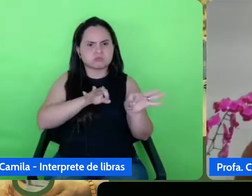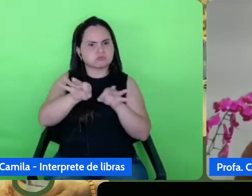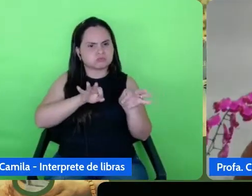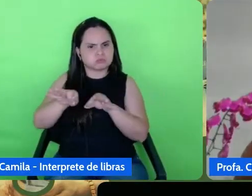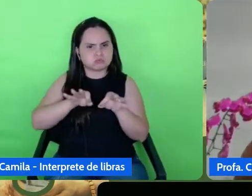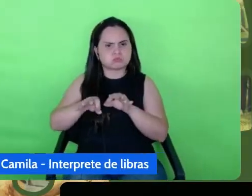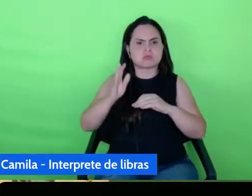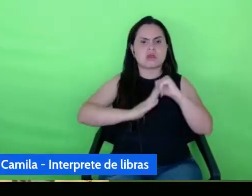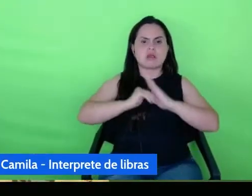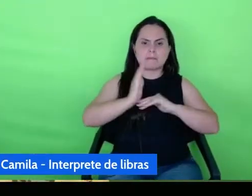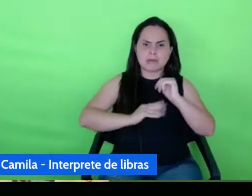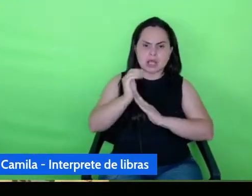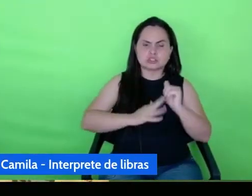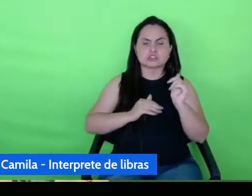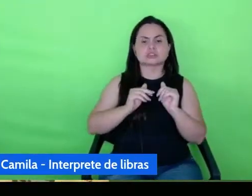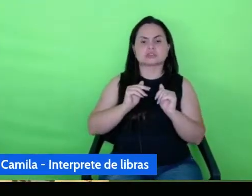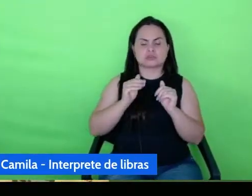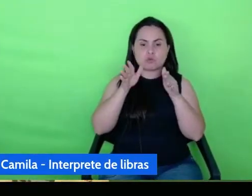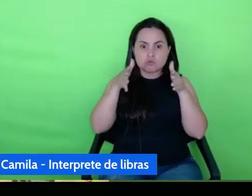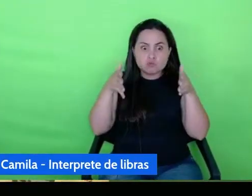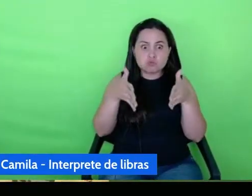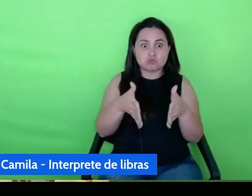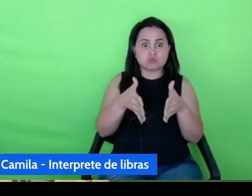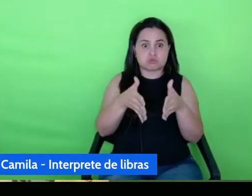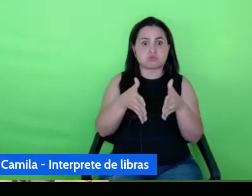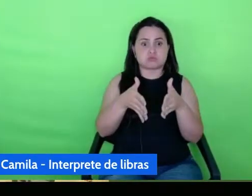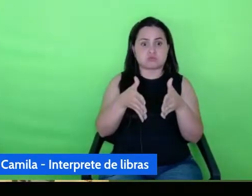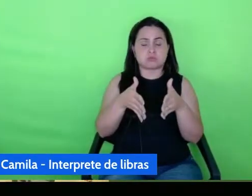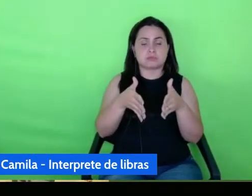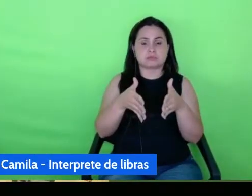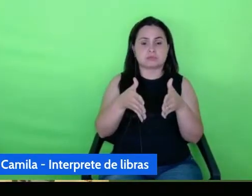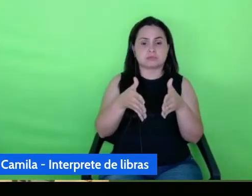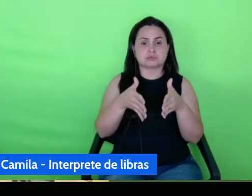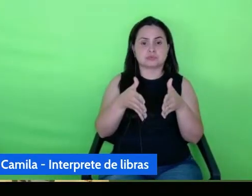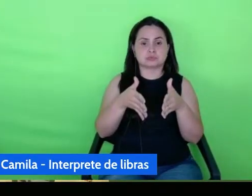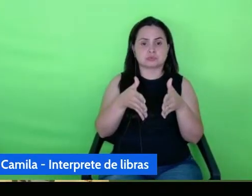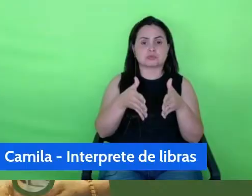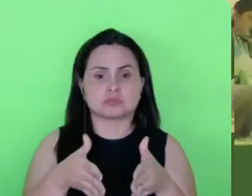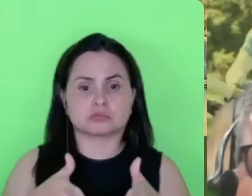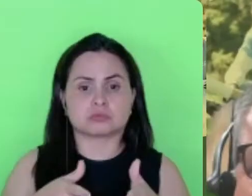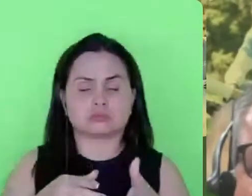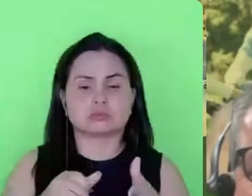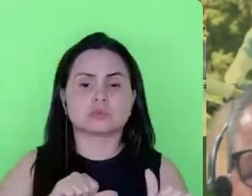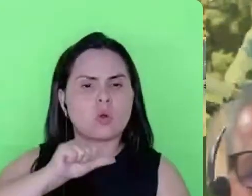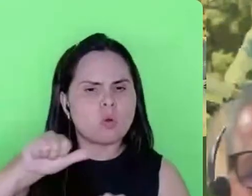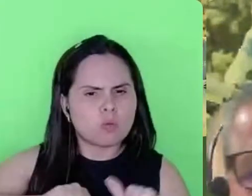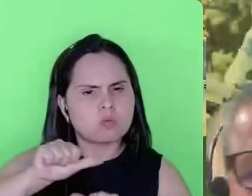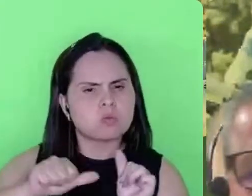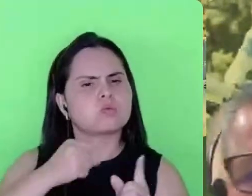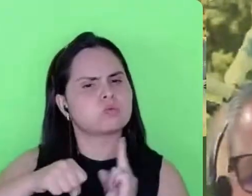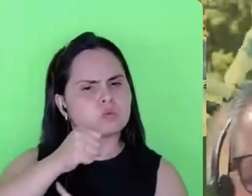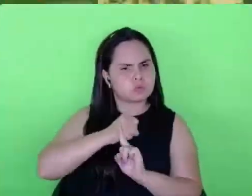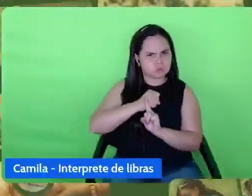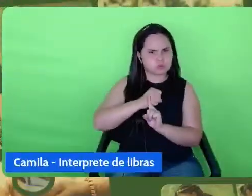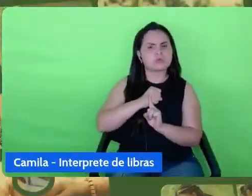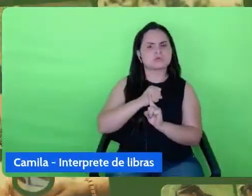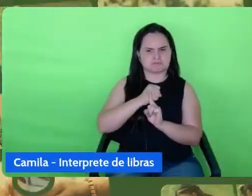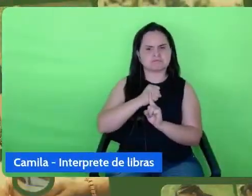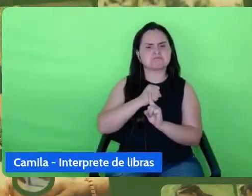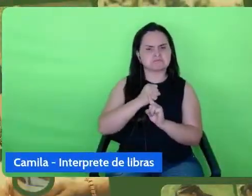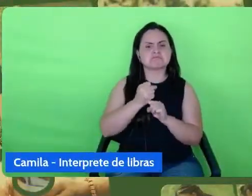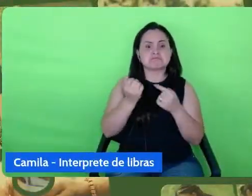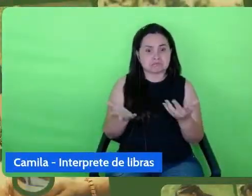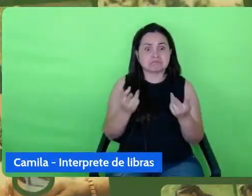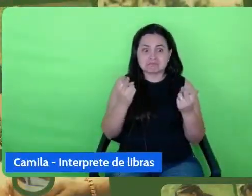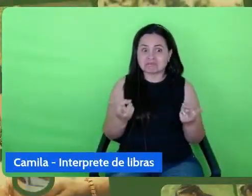práticas alternativas, voltadas à transformação social. Então, deu para